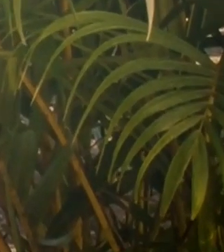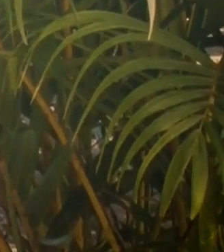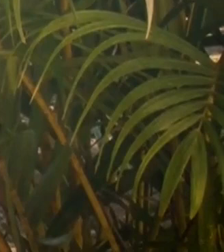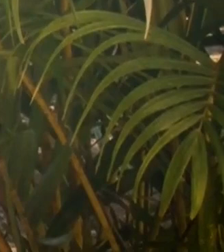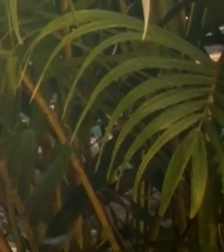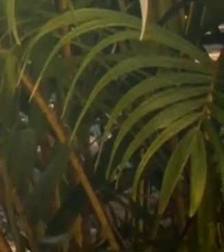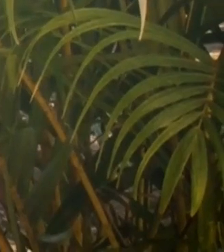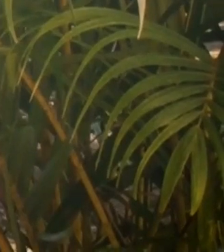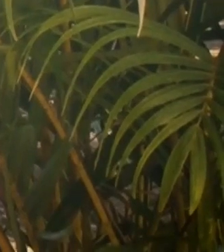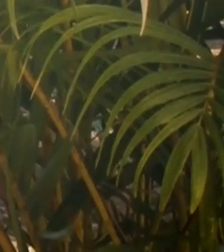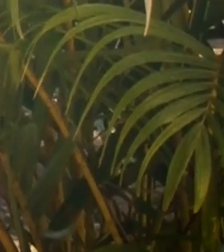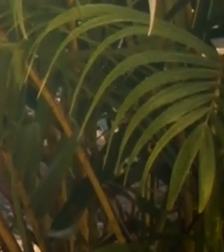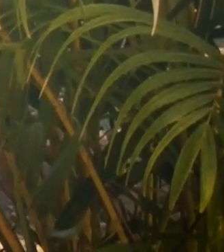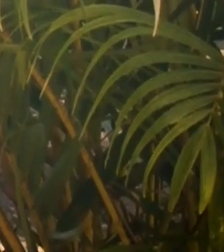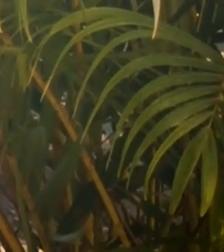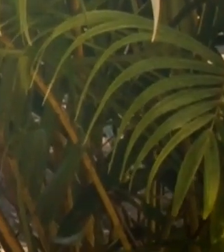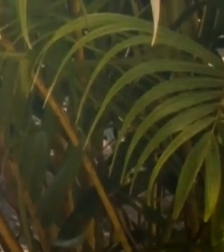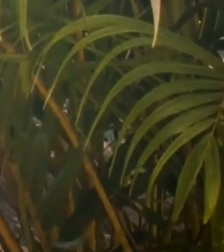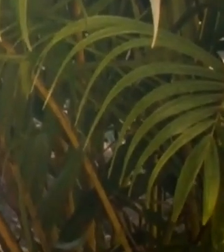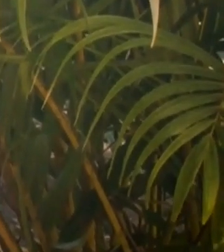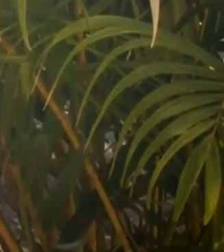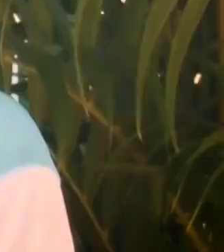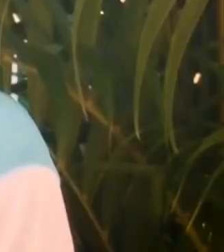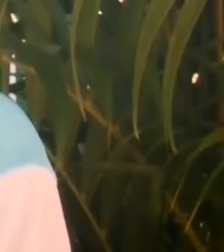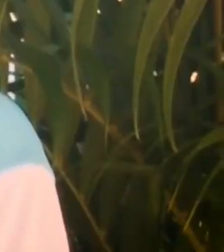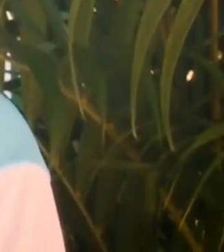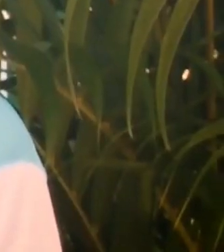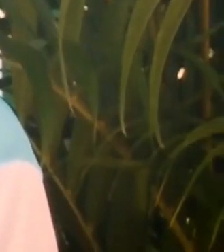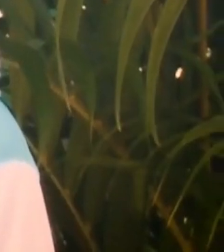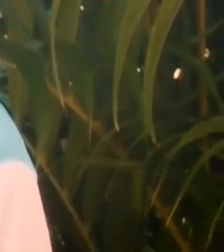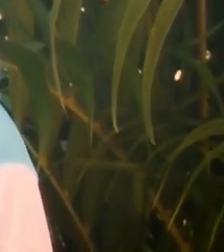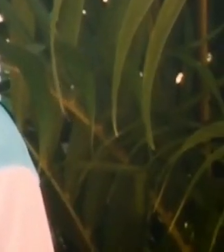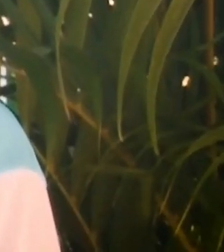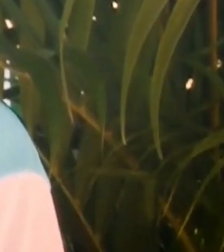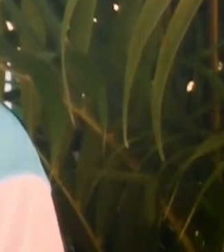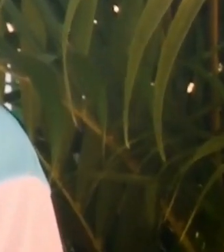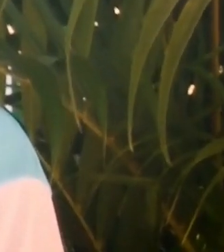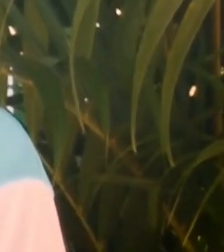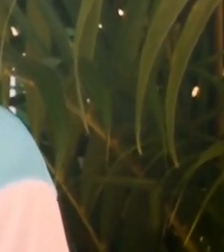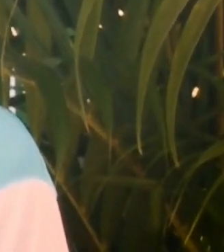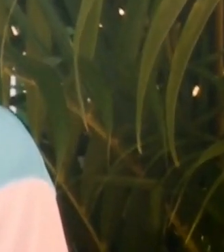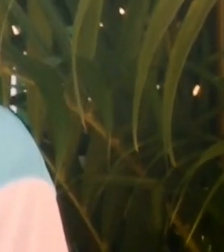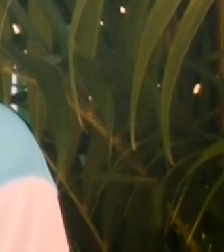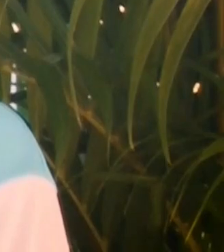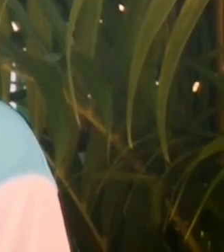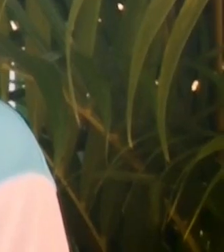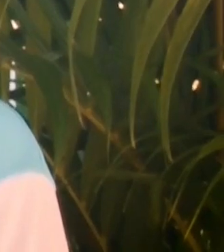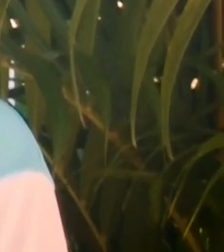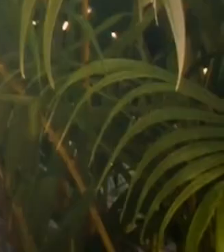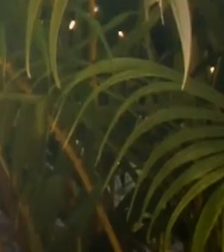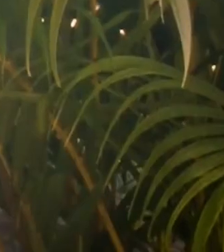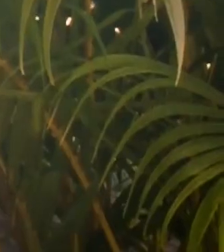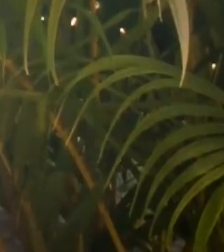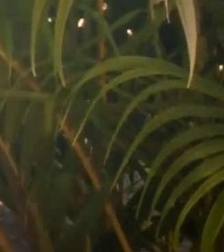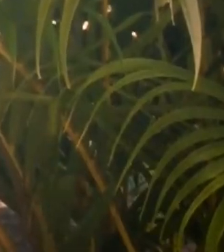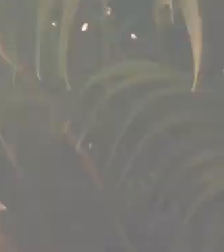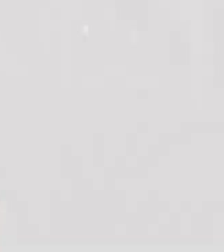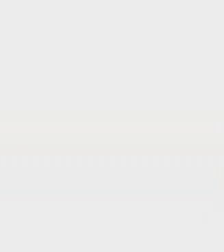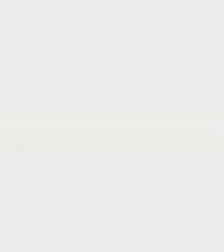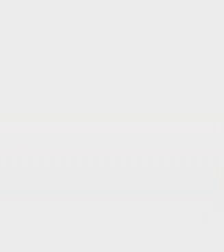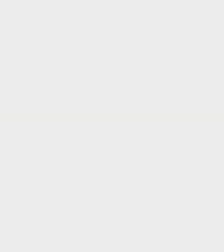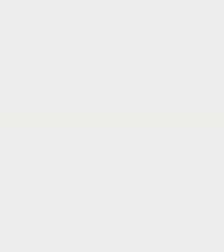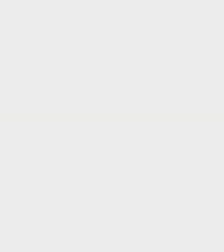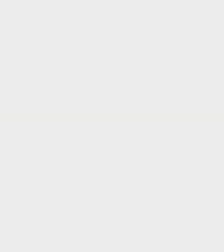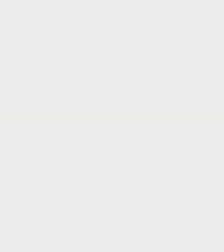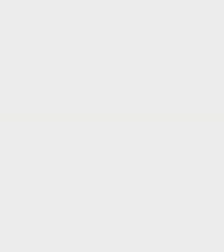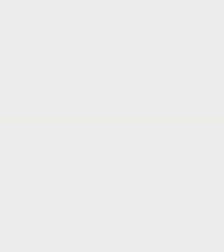e gosto de fazer o que eu aprendi, né? Me sinto feliz porque eles aprenderam tudo comigo. Aí me sinto